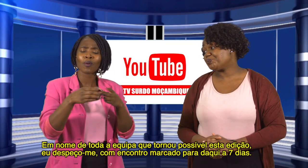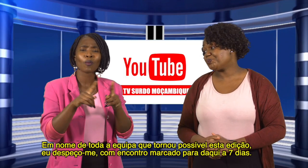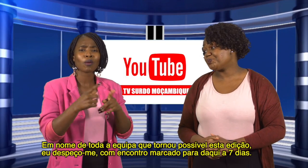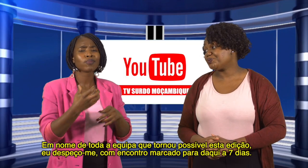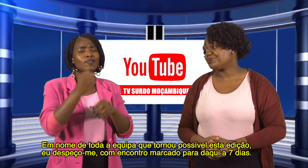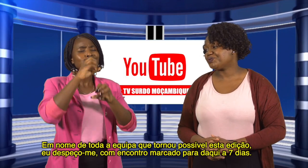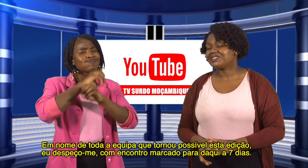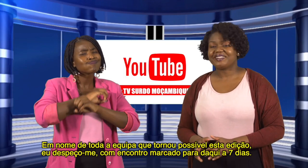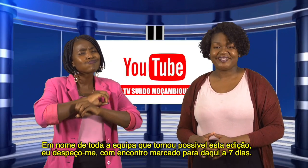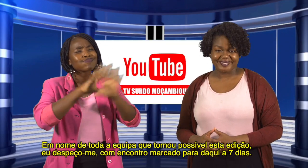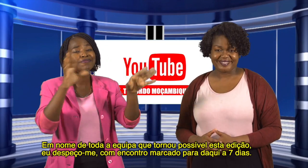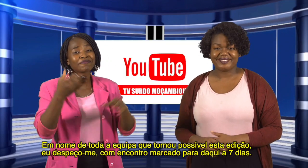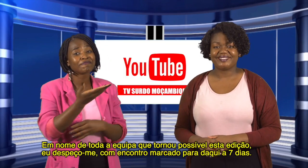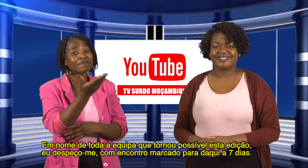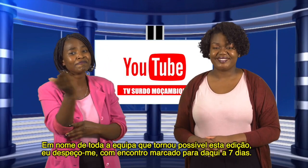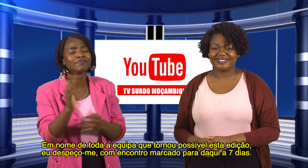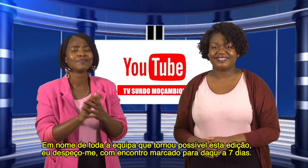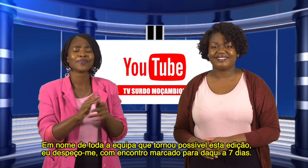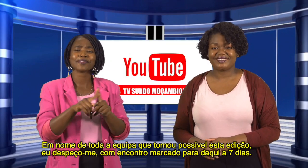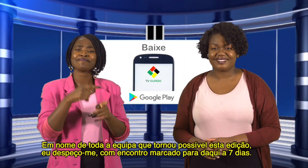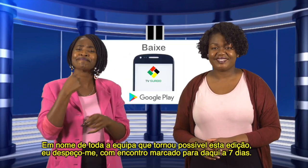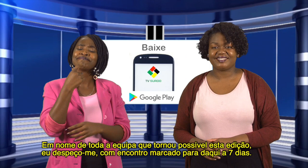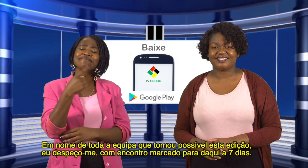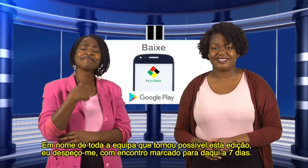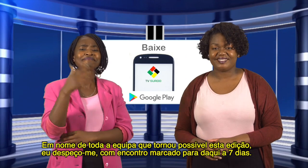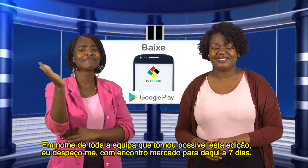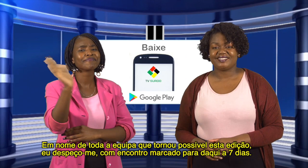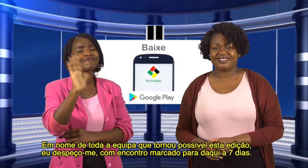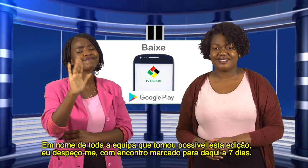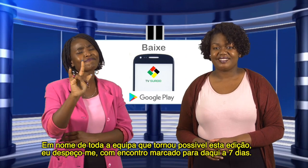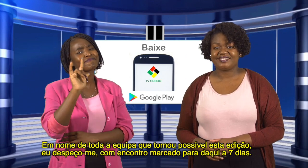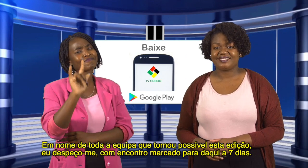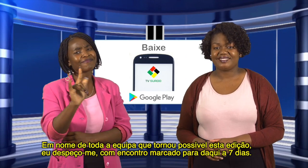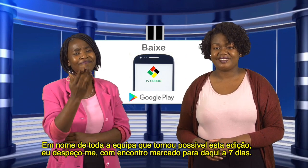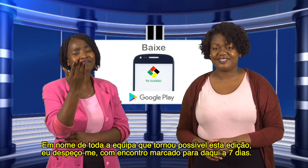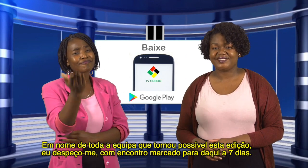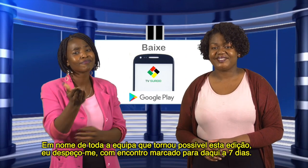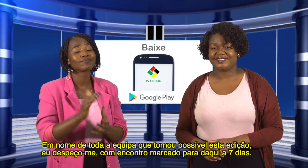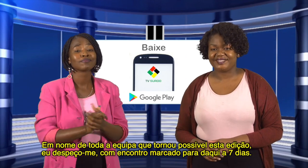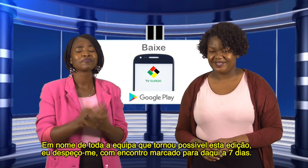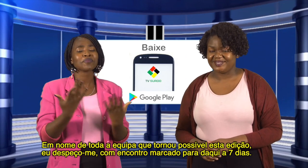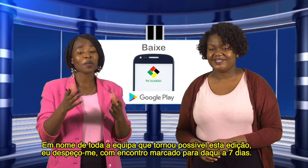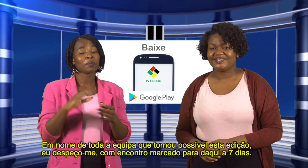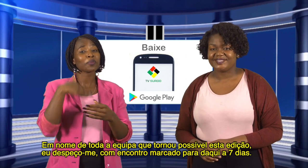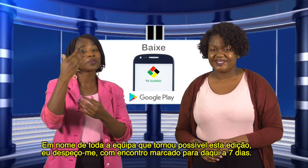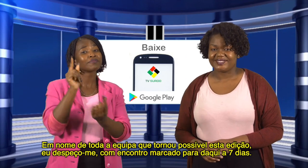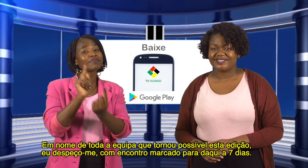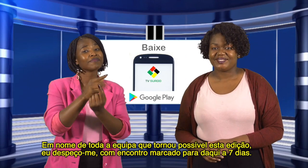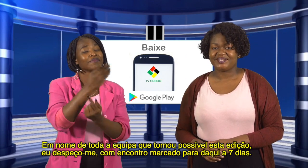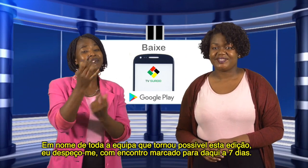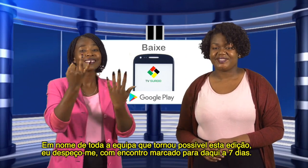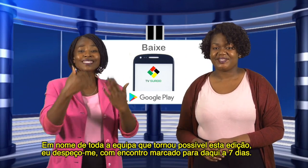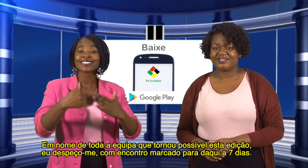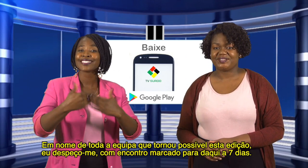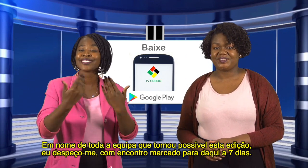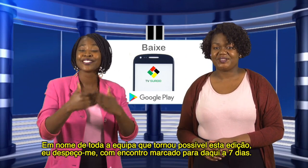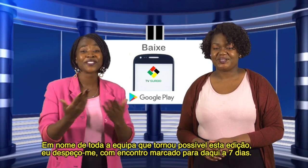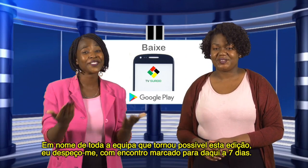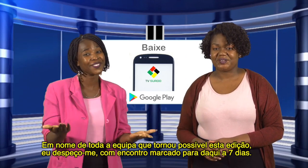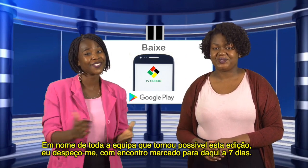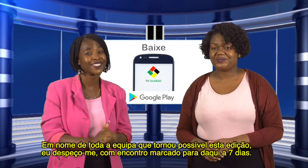tornou possível esta edição eudes péssimo o encontro marcado para daqui a sete dias